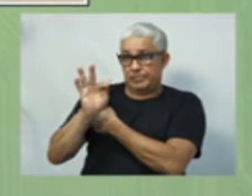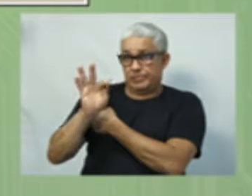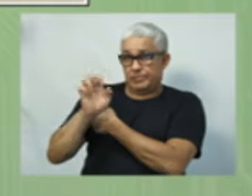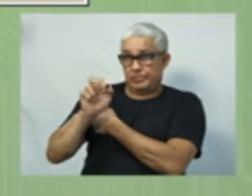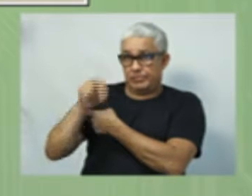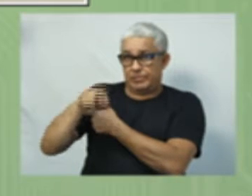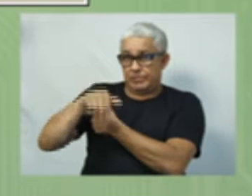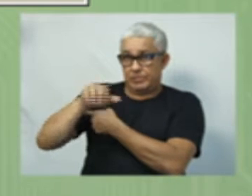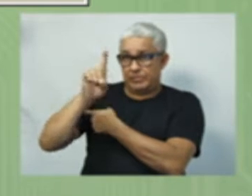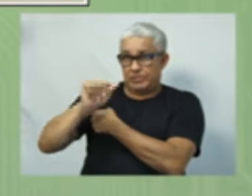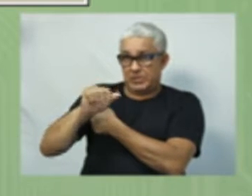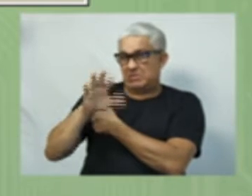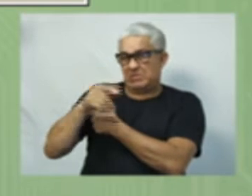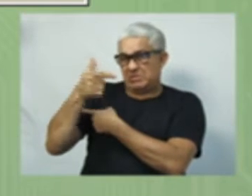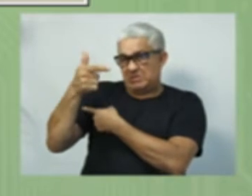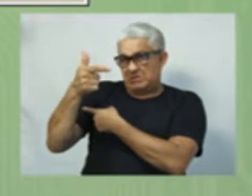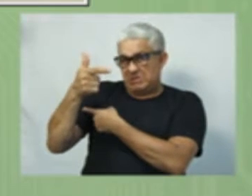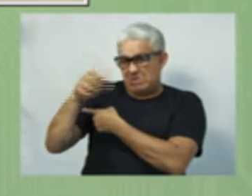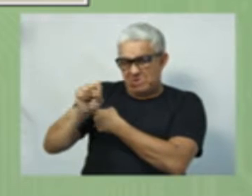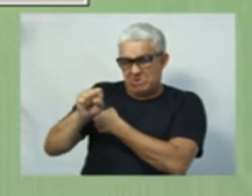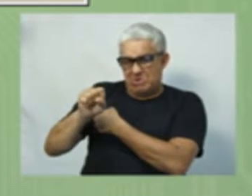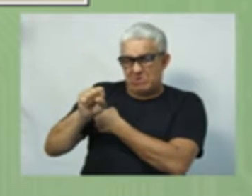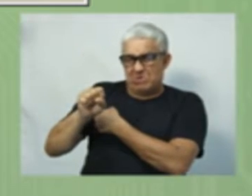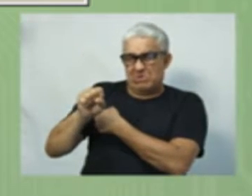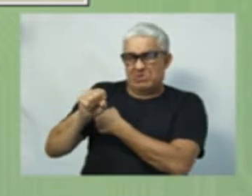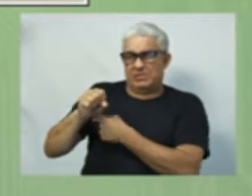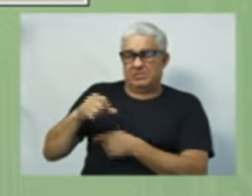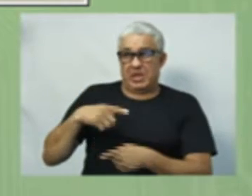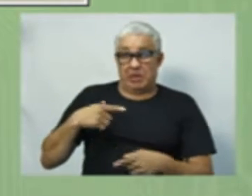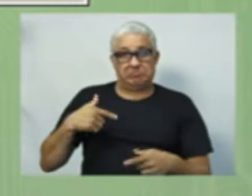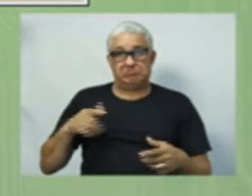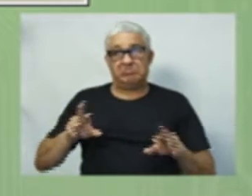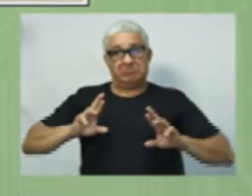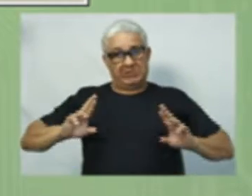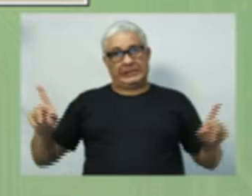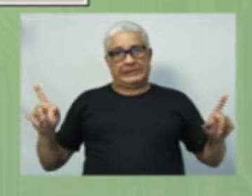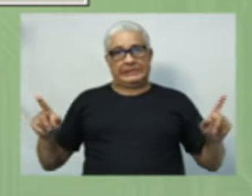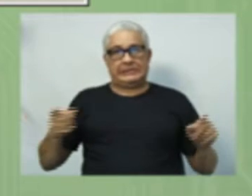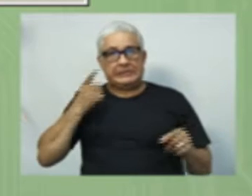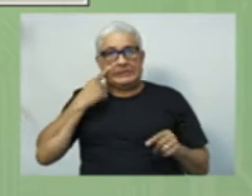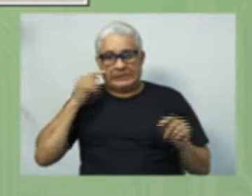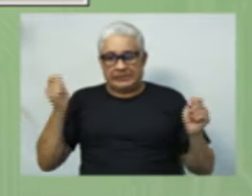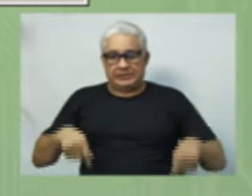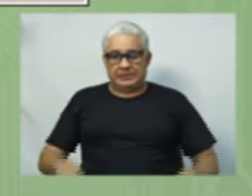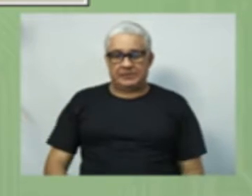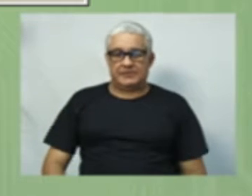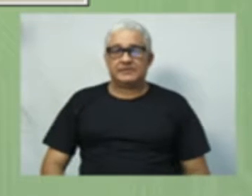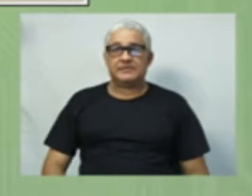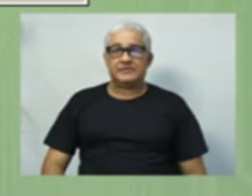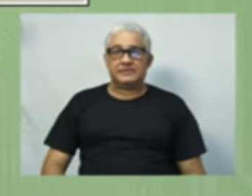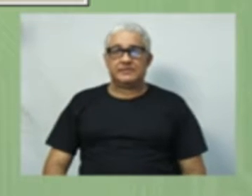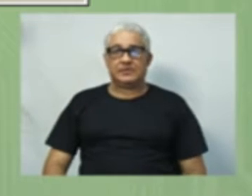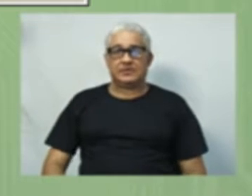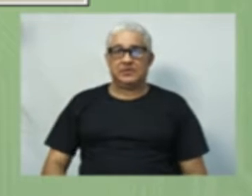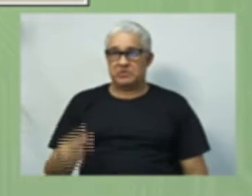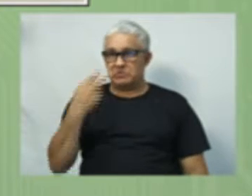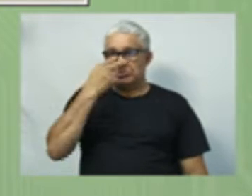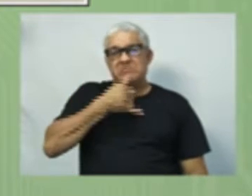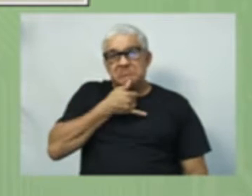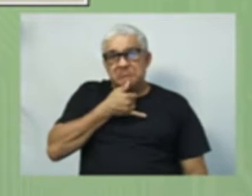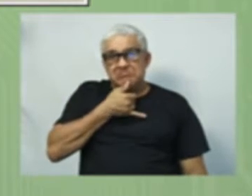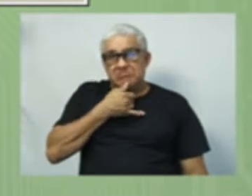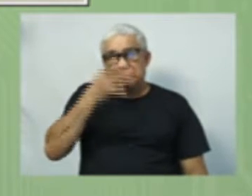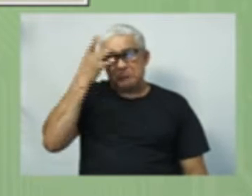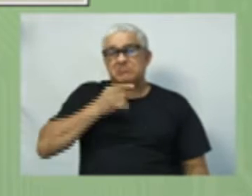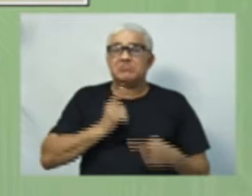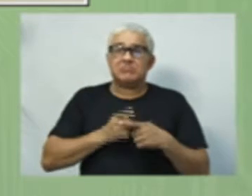28%, né? A professora Fernanda é outro nível, né, gente? Então, a gente vê a diferença. Aí vocês veem para minha cara, veem minha cara triste. Por quê? Porque